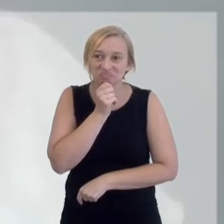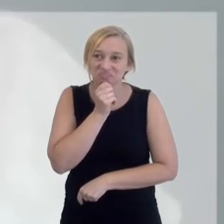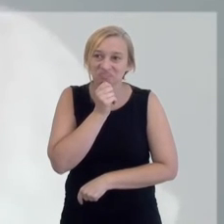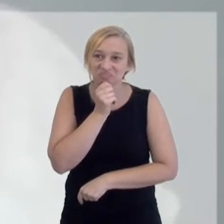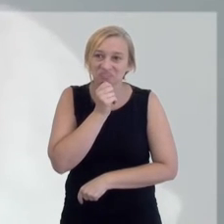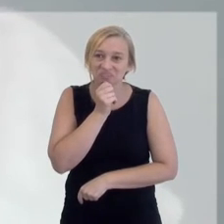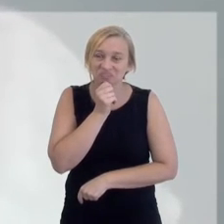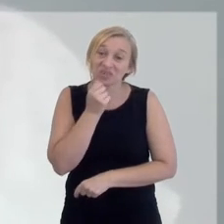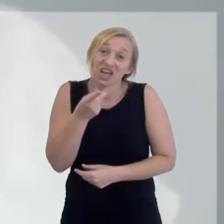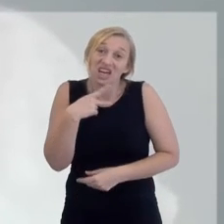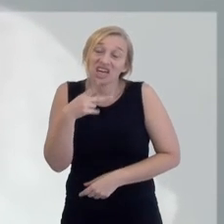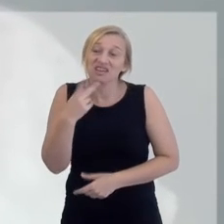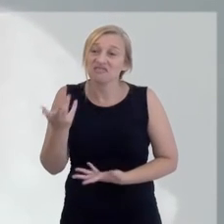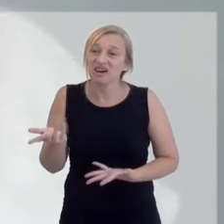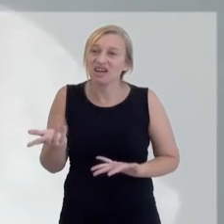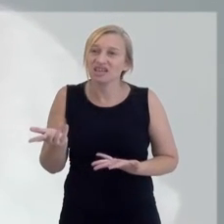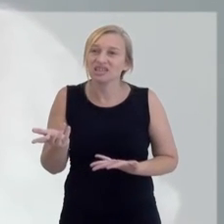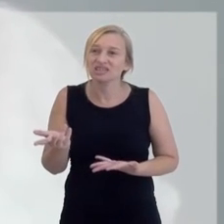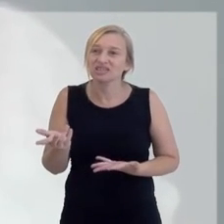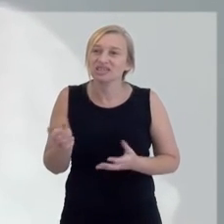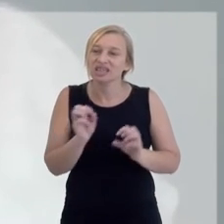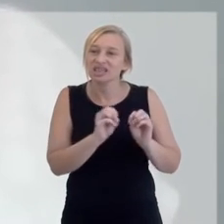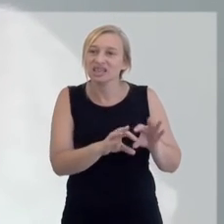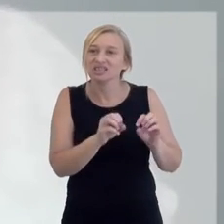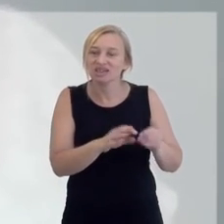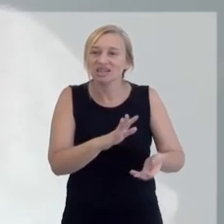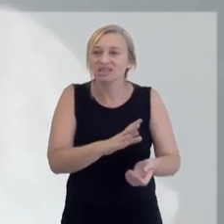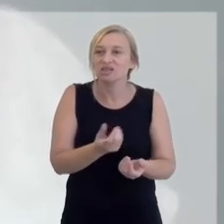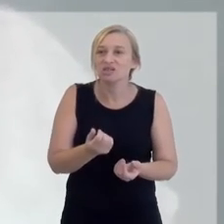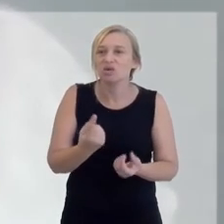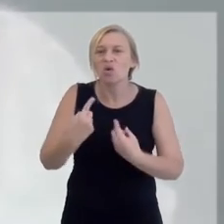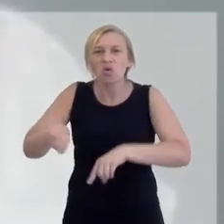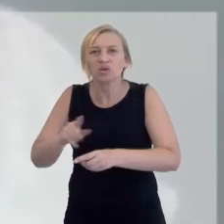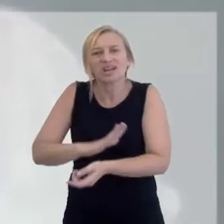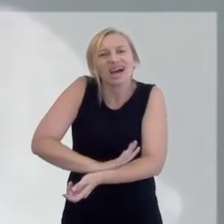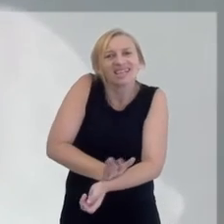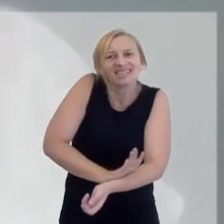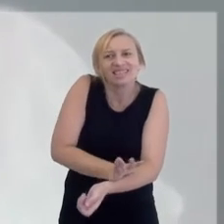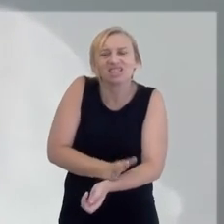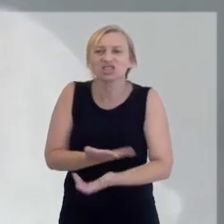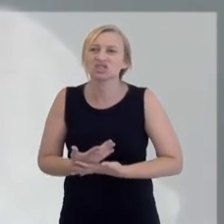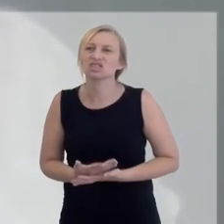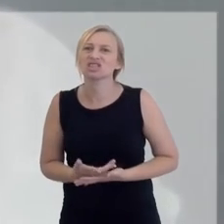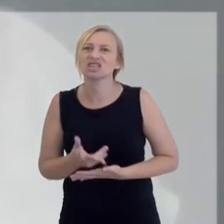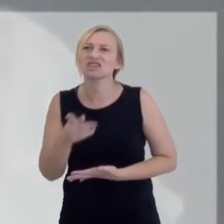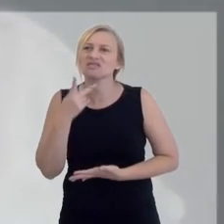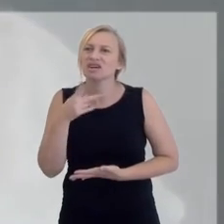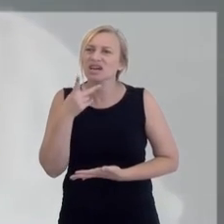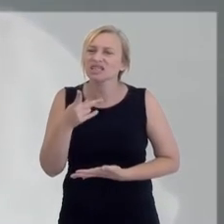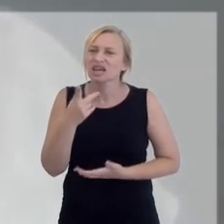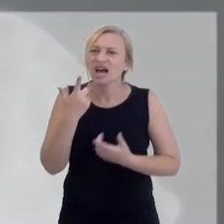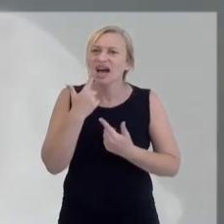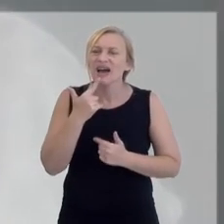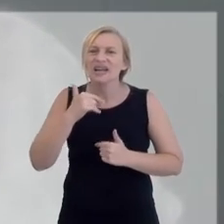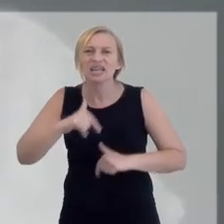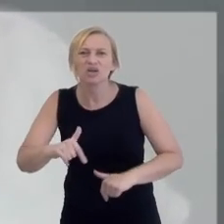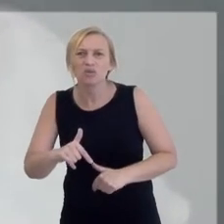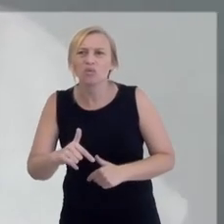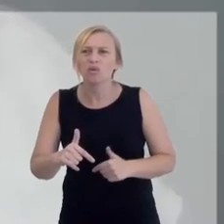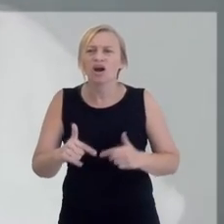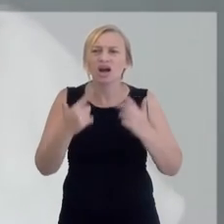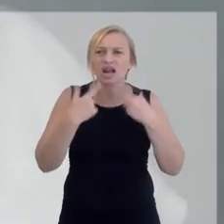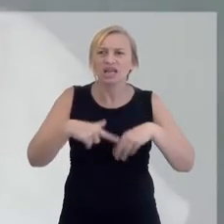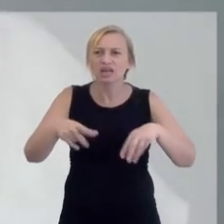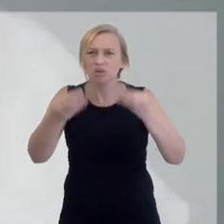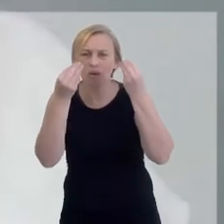nenhuma cadeira que fale sobre educação antirracista, que fale sobre a